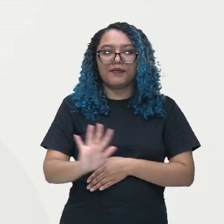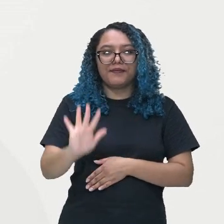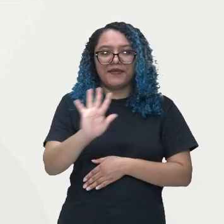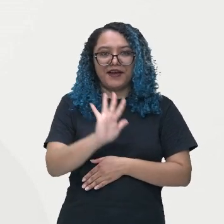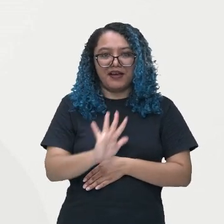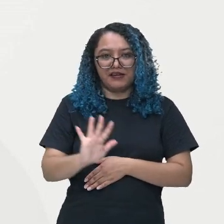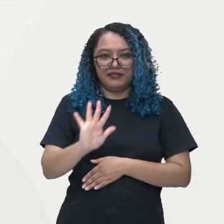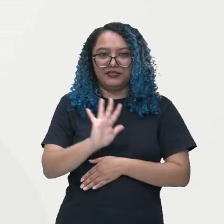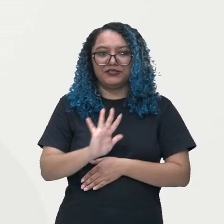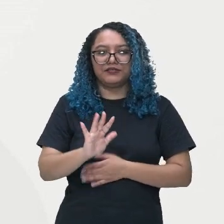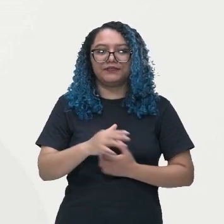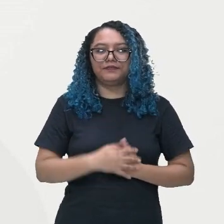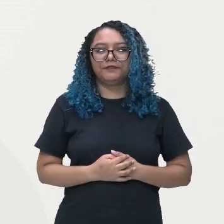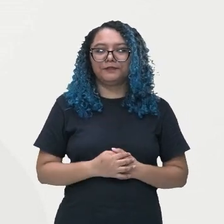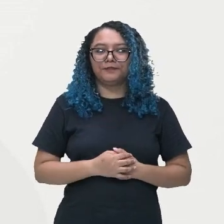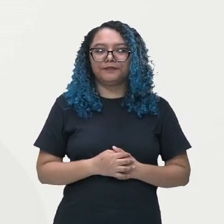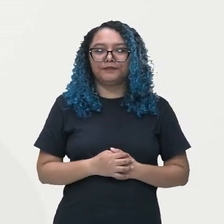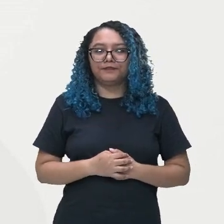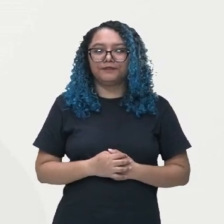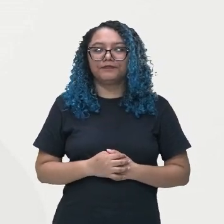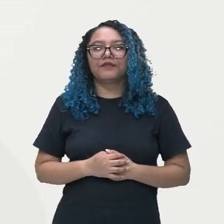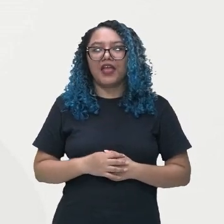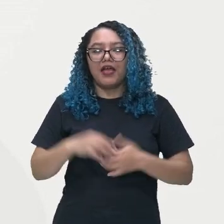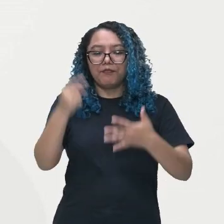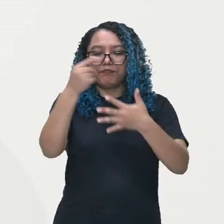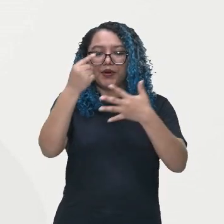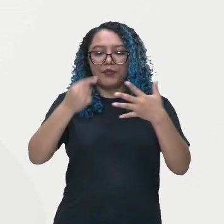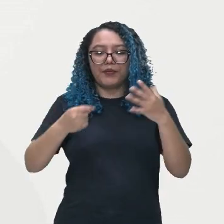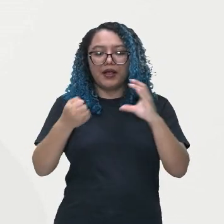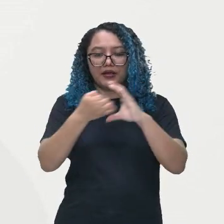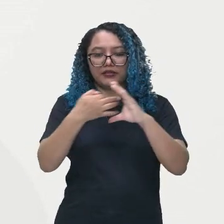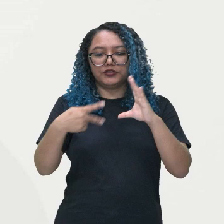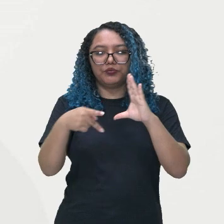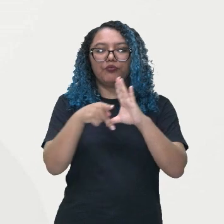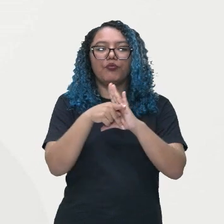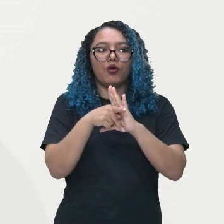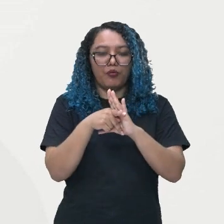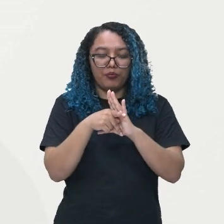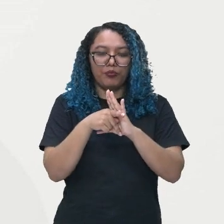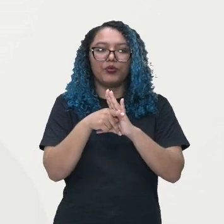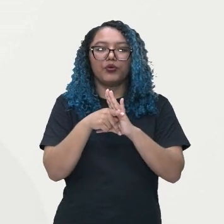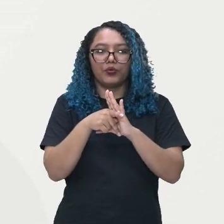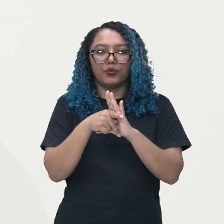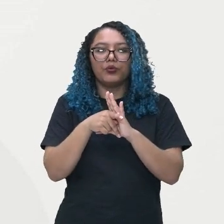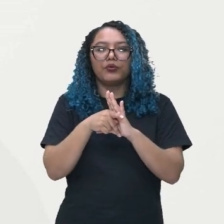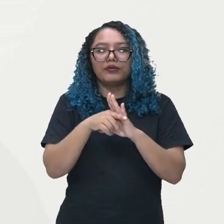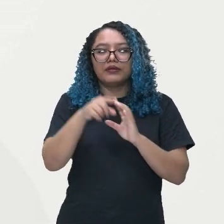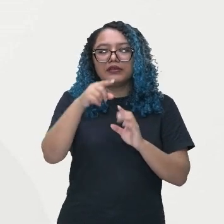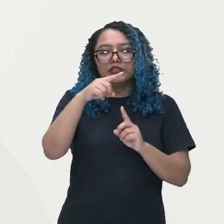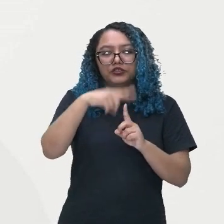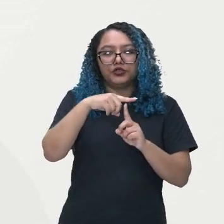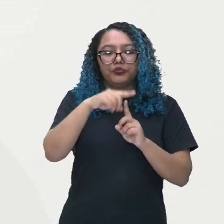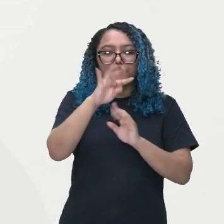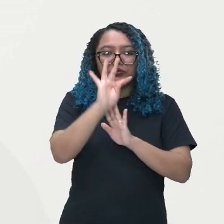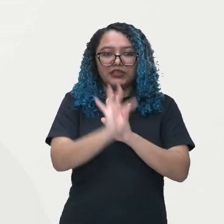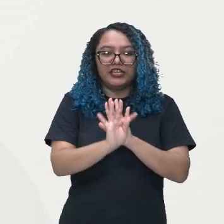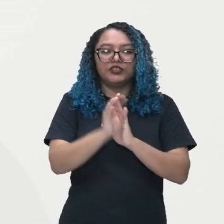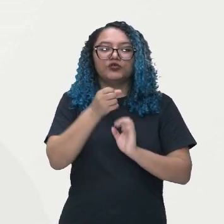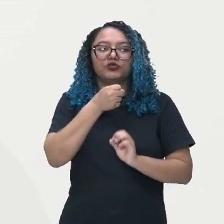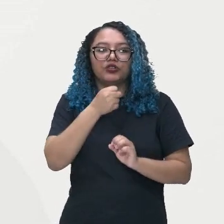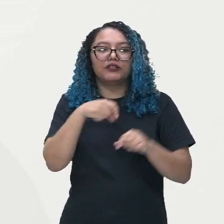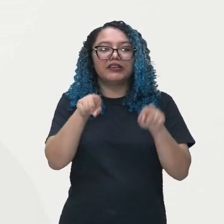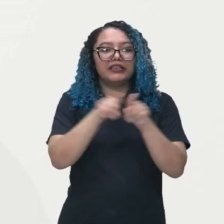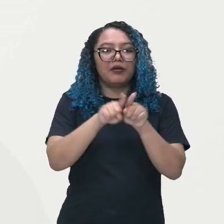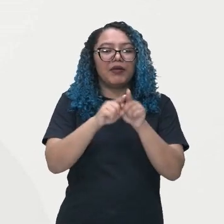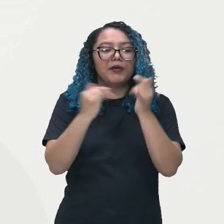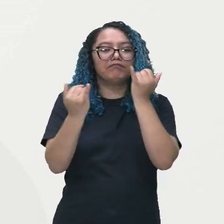compõe um texto jornalístico e uma fake news nesse formato. Nós vamos ter o